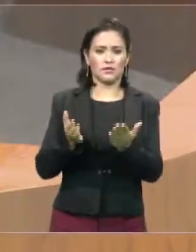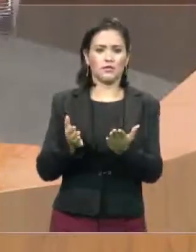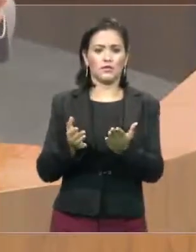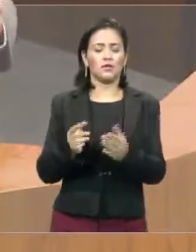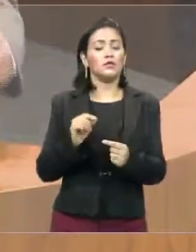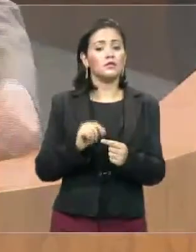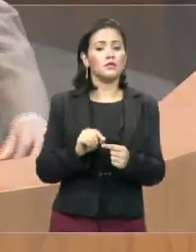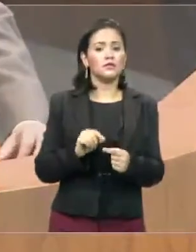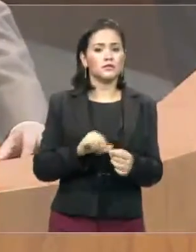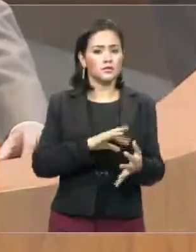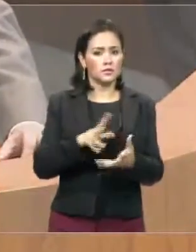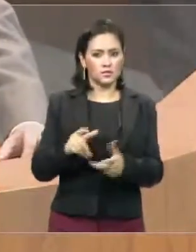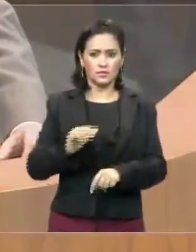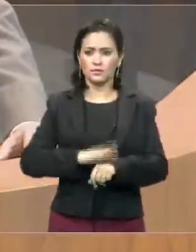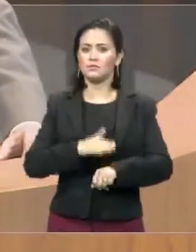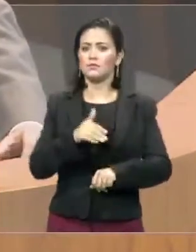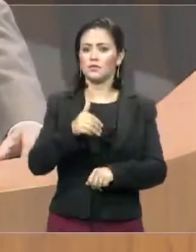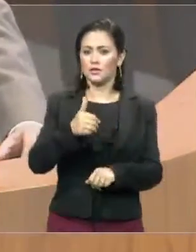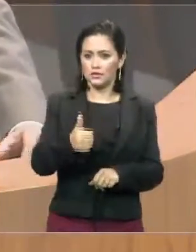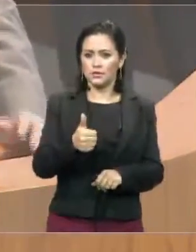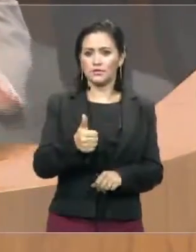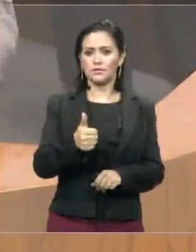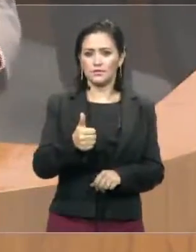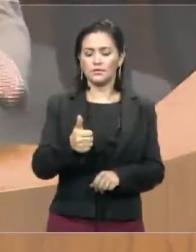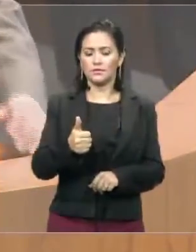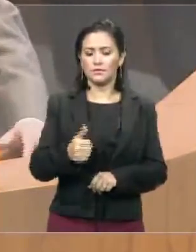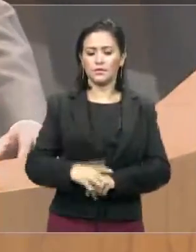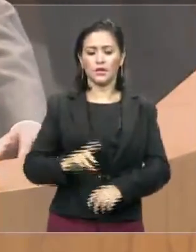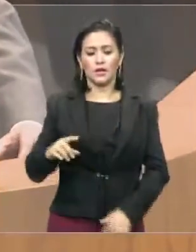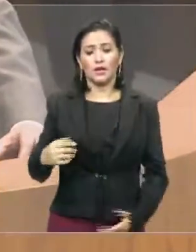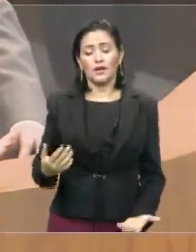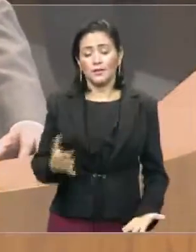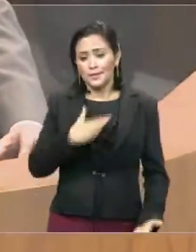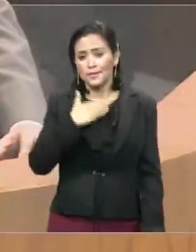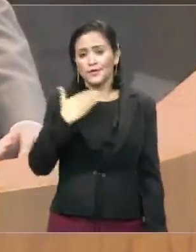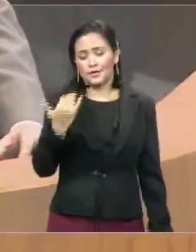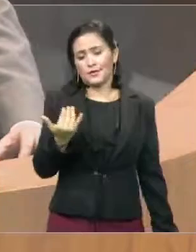ser melhor do que ele é. Nós perdemos.